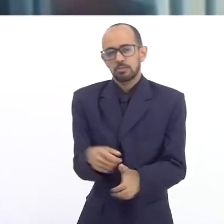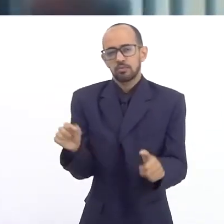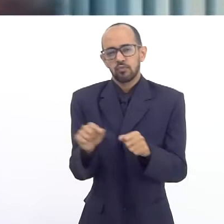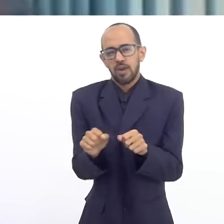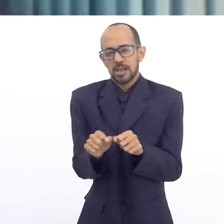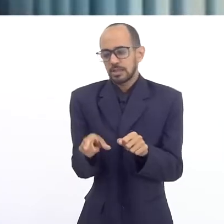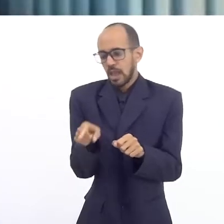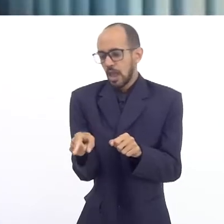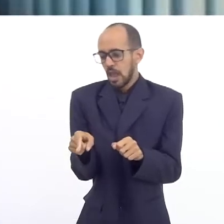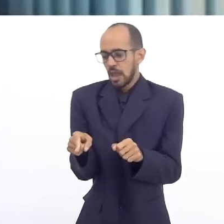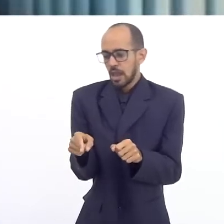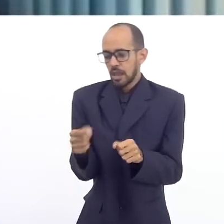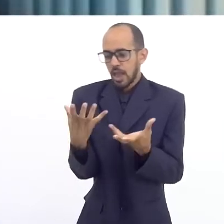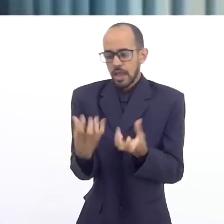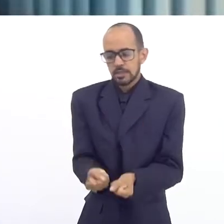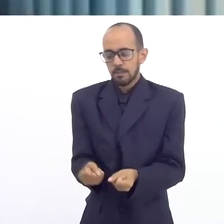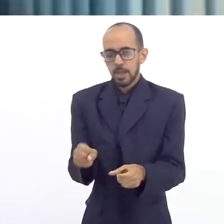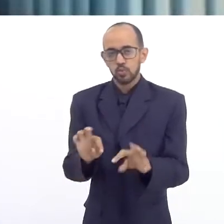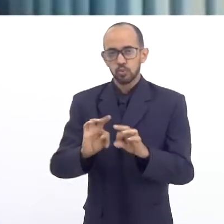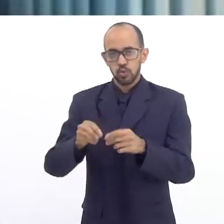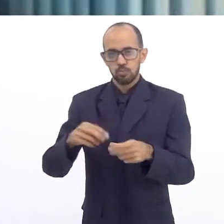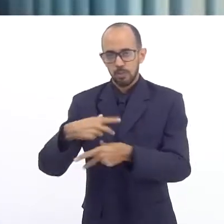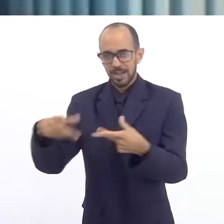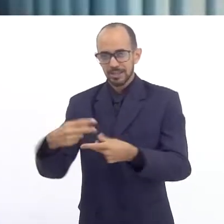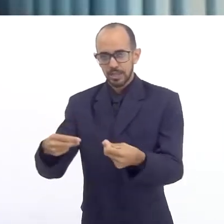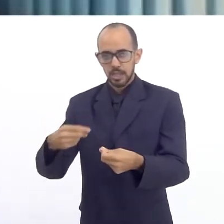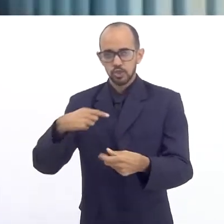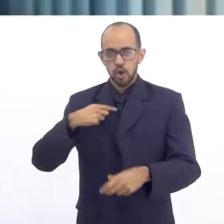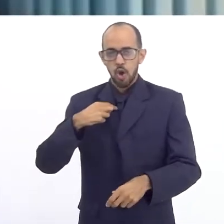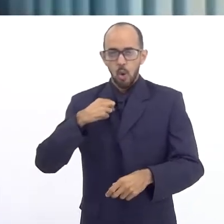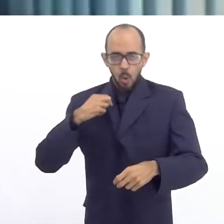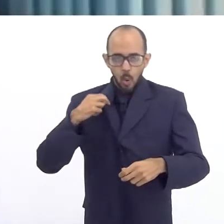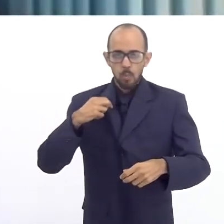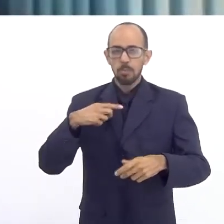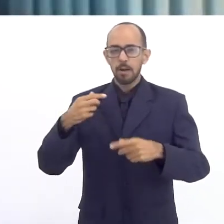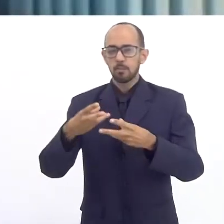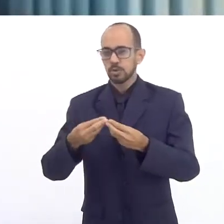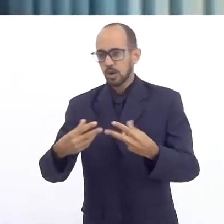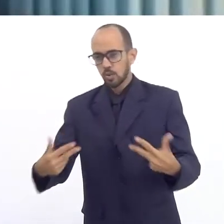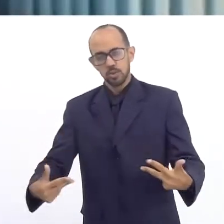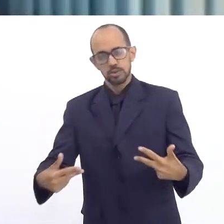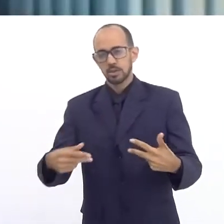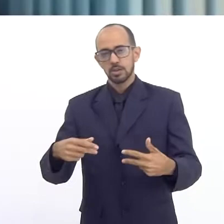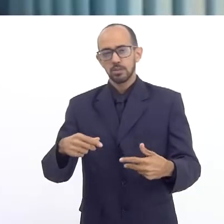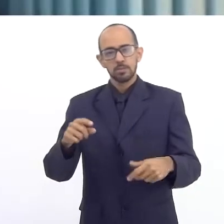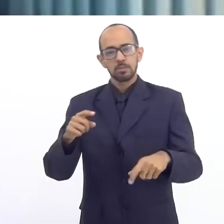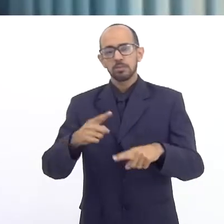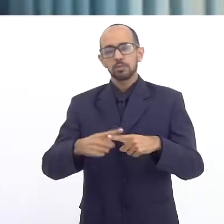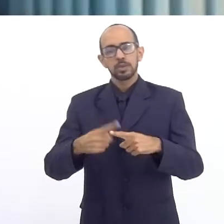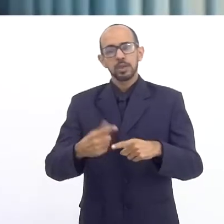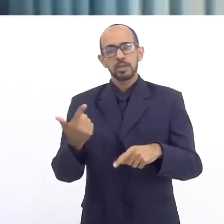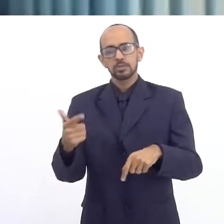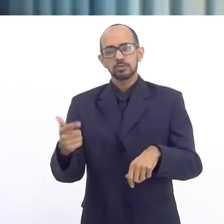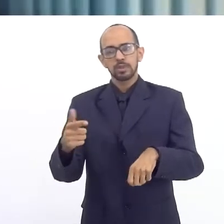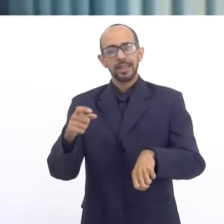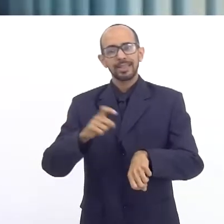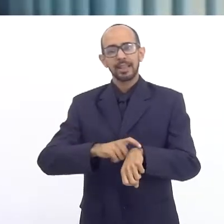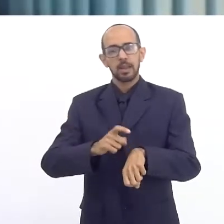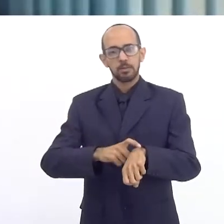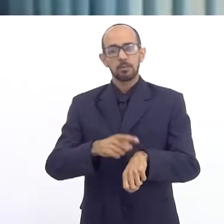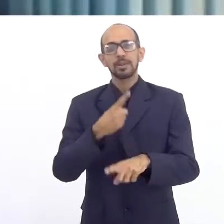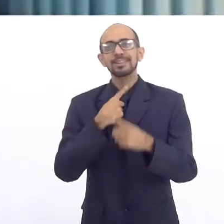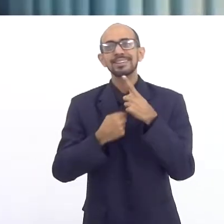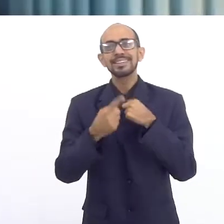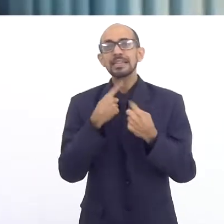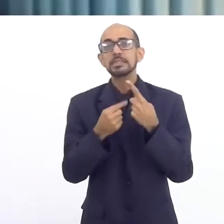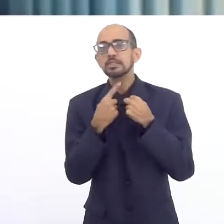sabe, submergir a criança de tanto presente, de tanta roupa, de tanta coisa, porque eles não têm tempo para